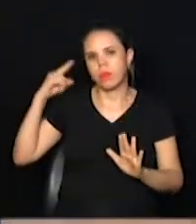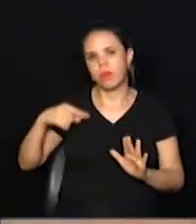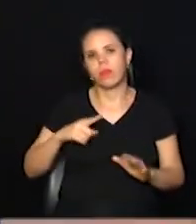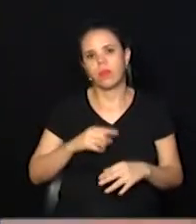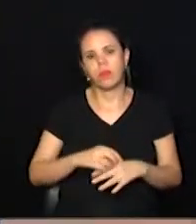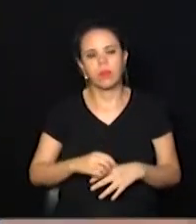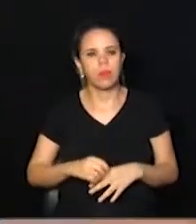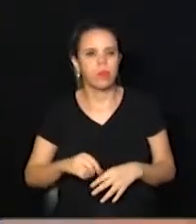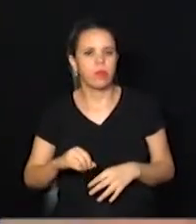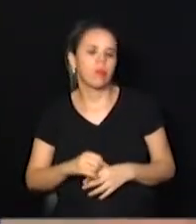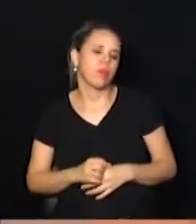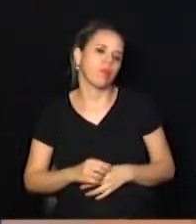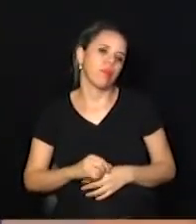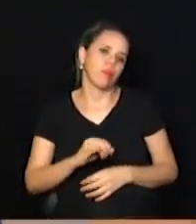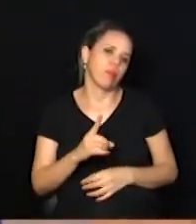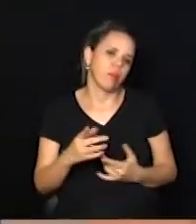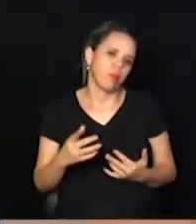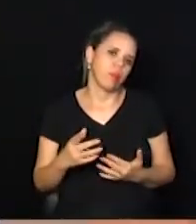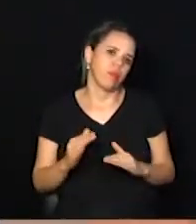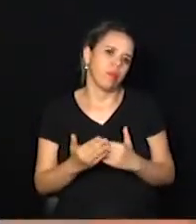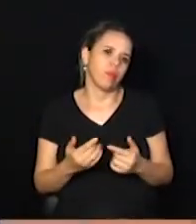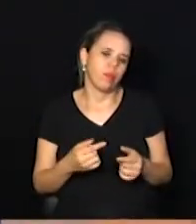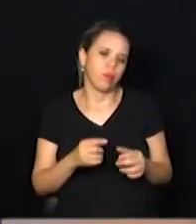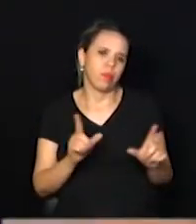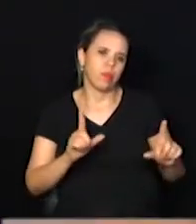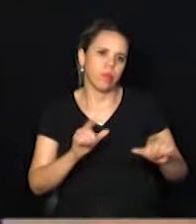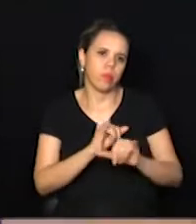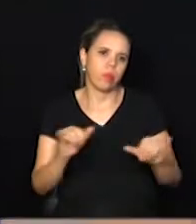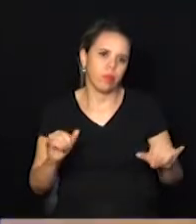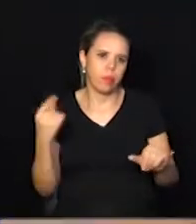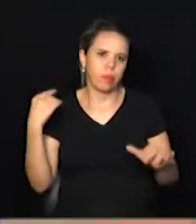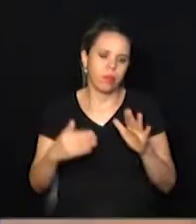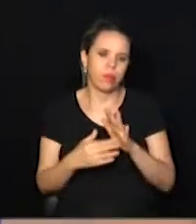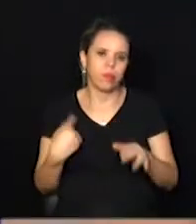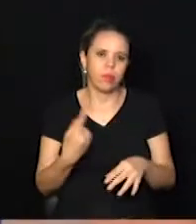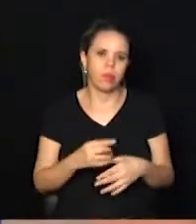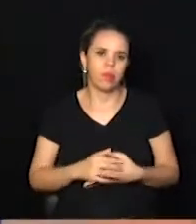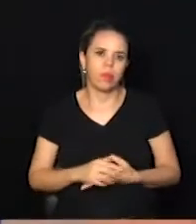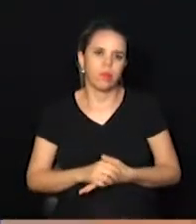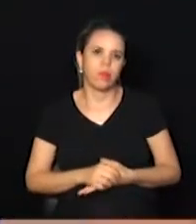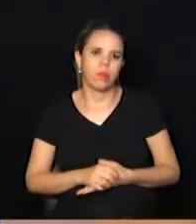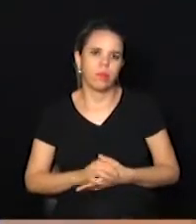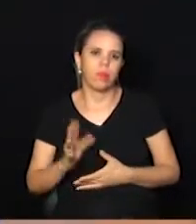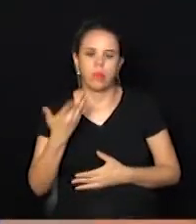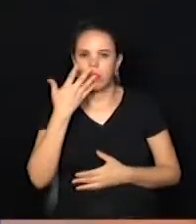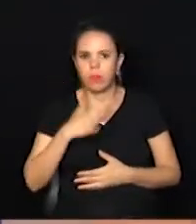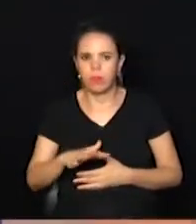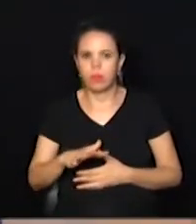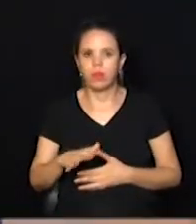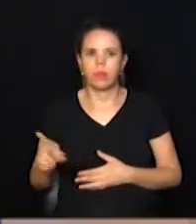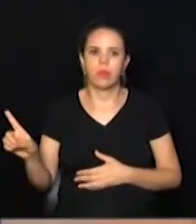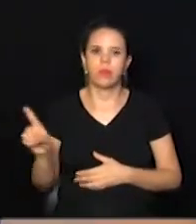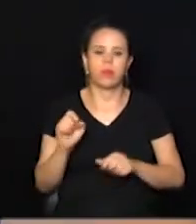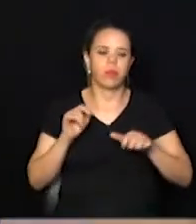lá no Jardim Shangri-La, e a gente fazendo aquele comercial, que era o último comercial nosso, e de repente uma criançada começou a